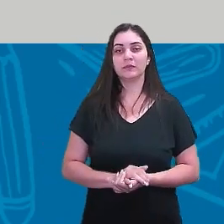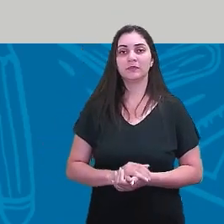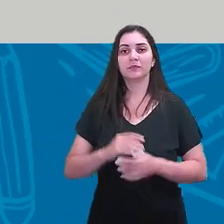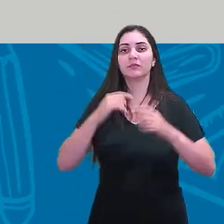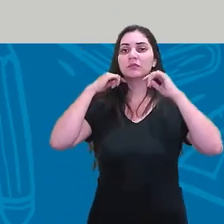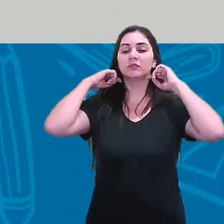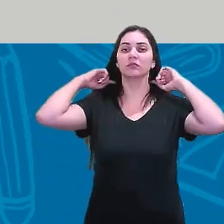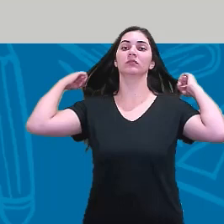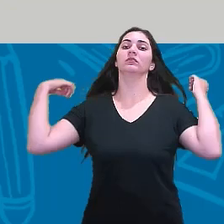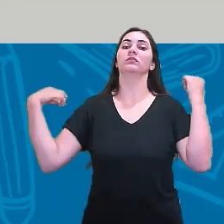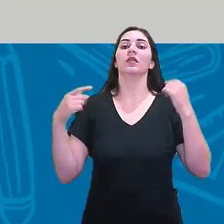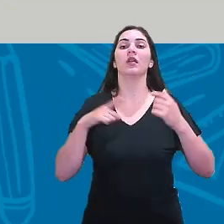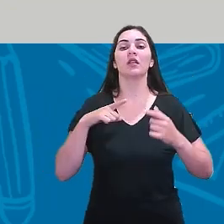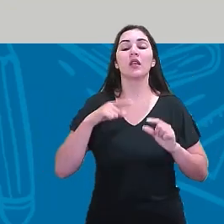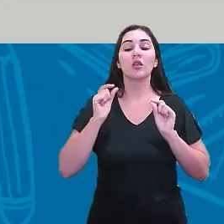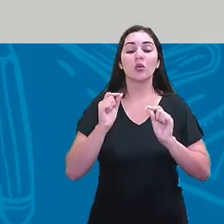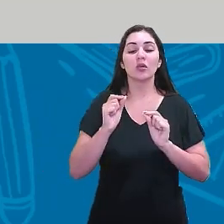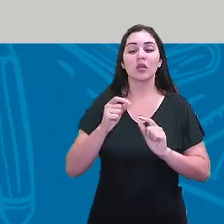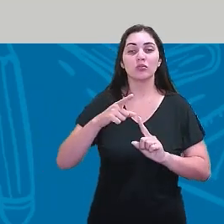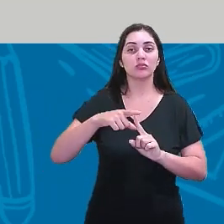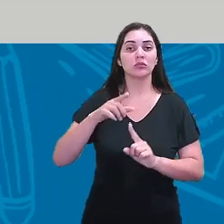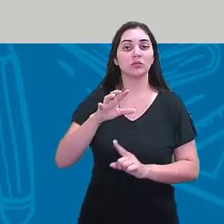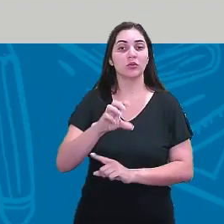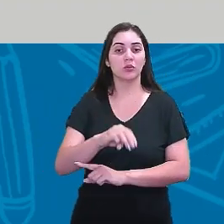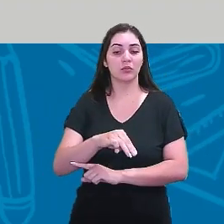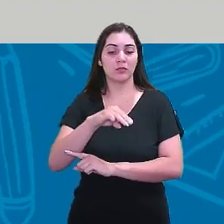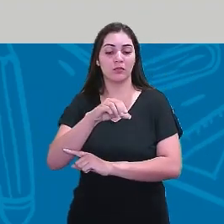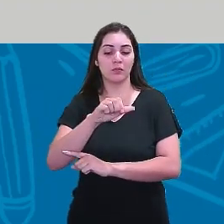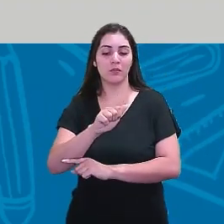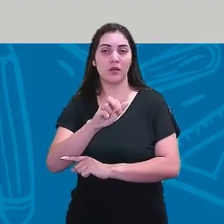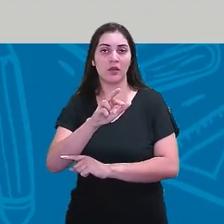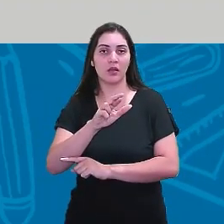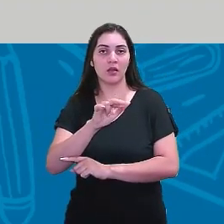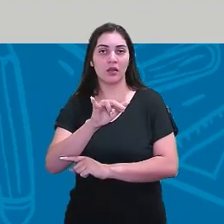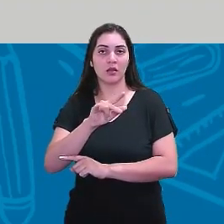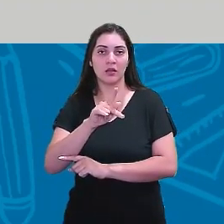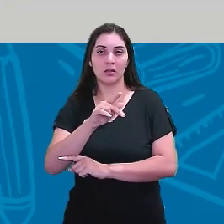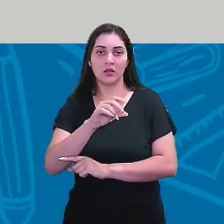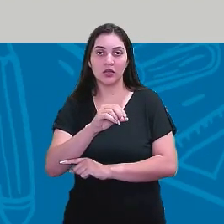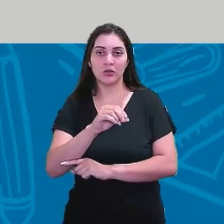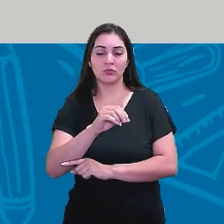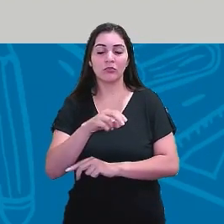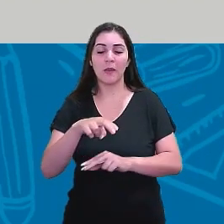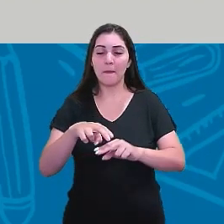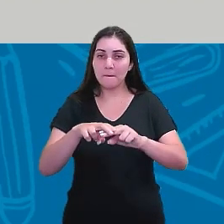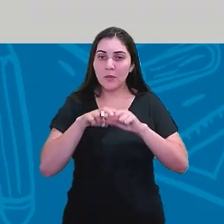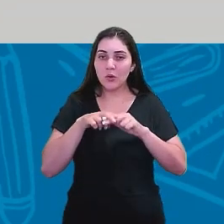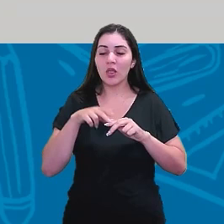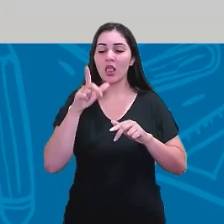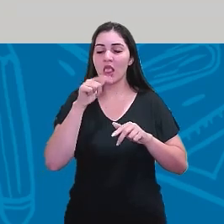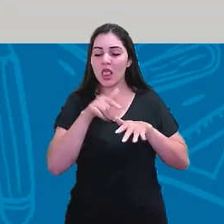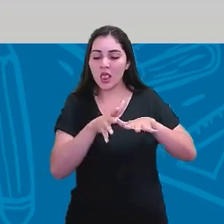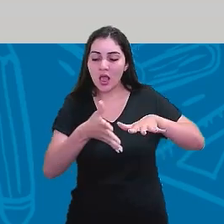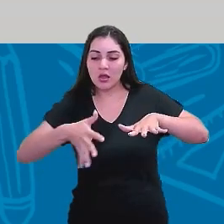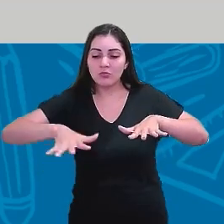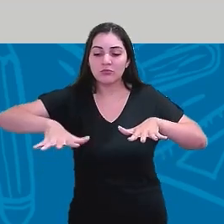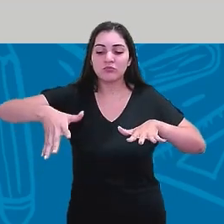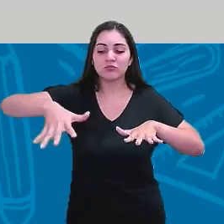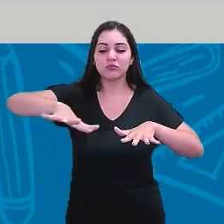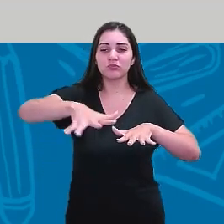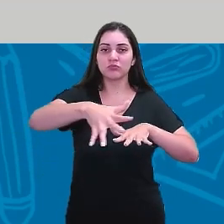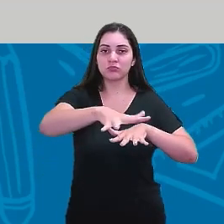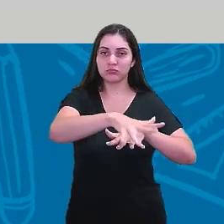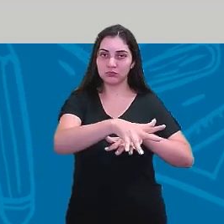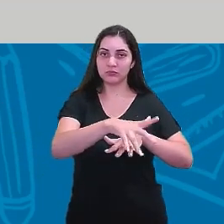a erosão marinha, é aquela provocada pela ação da água do mar sobre a superfície, provocando desgaste das